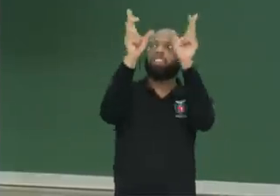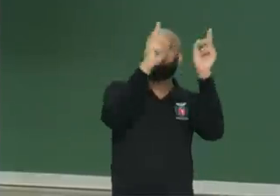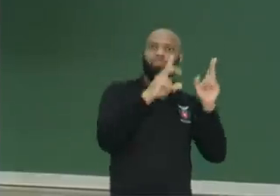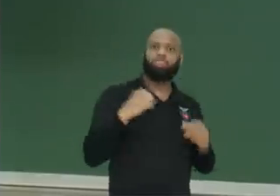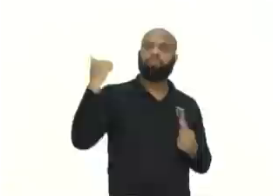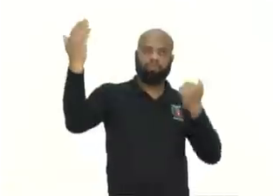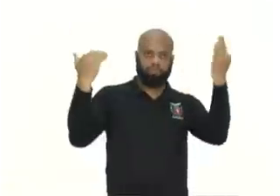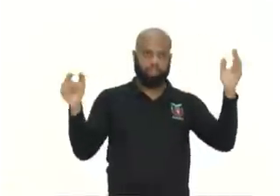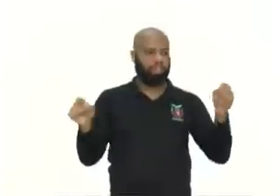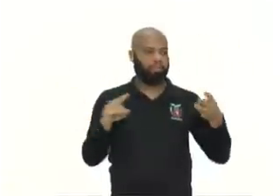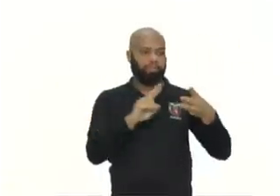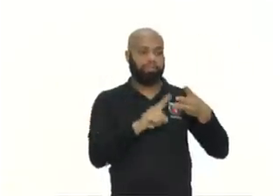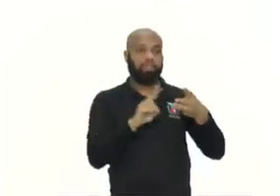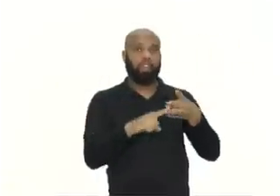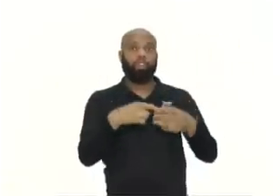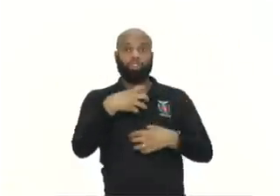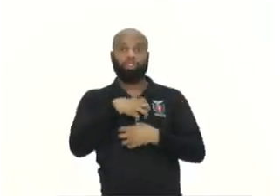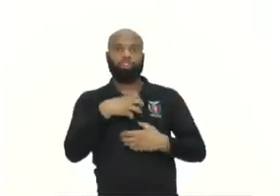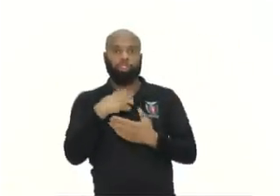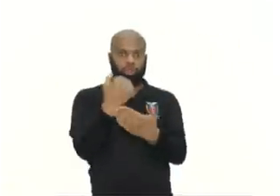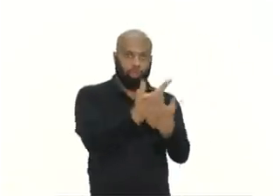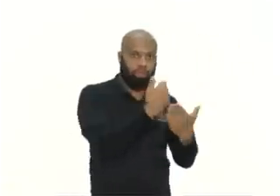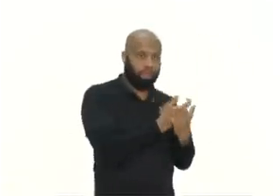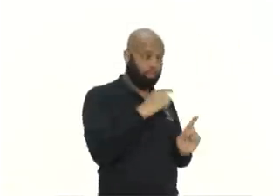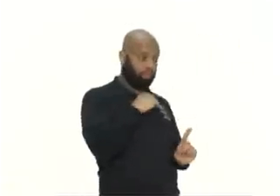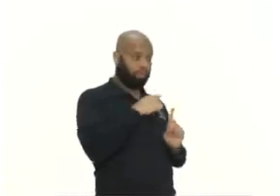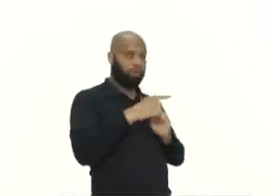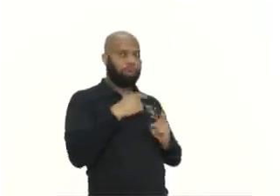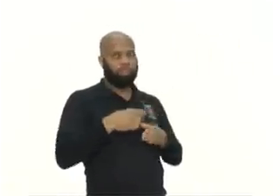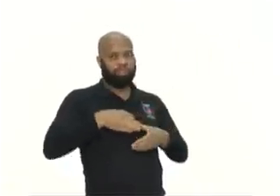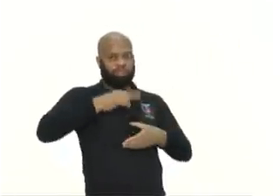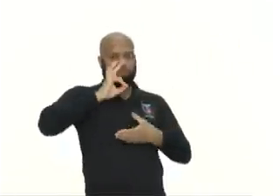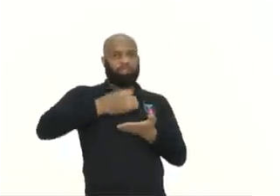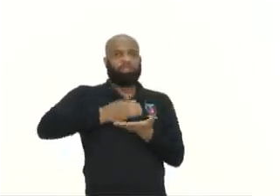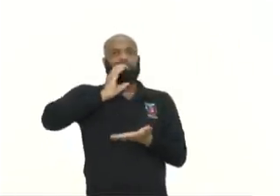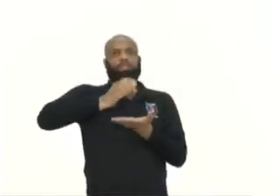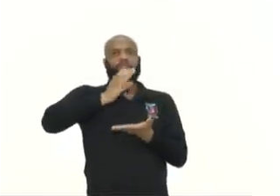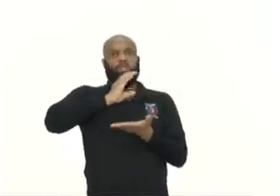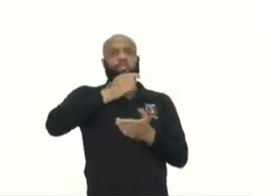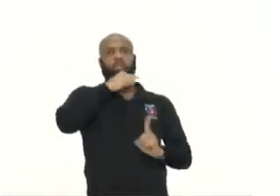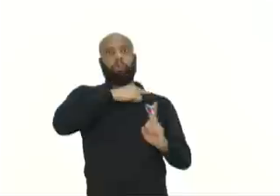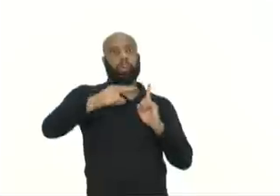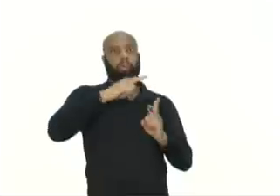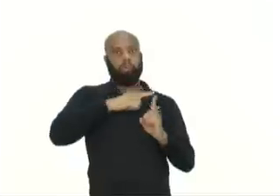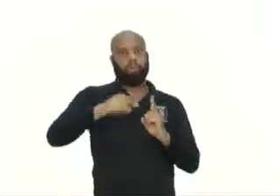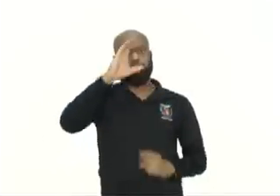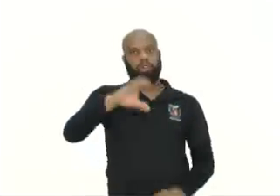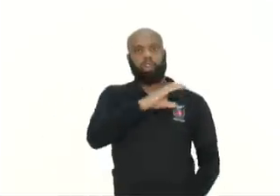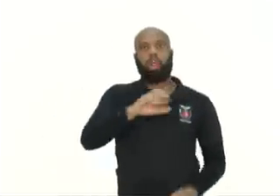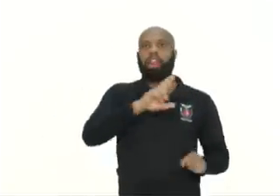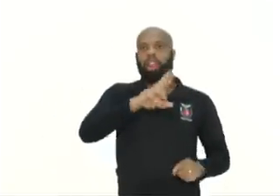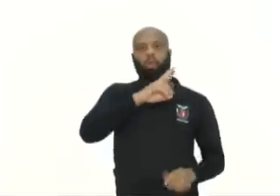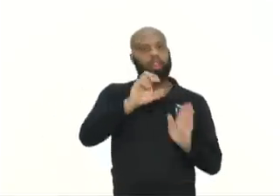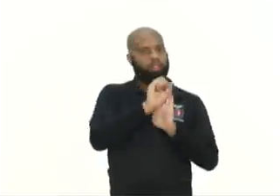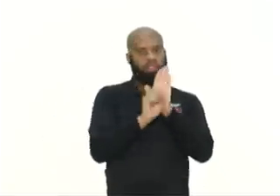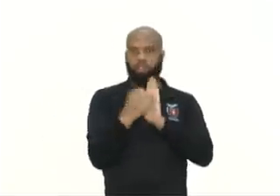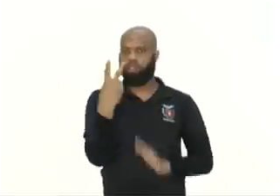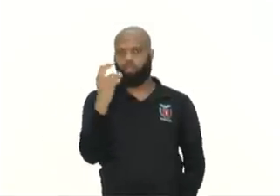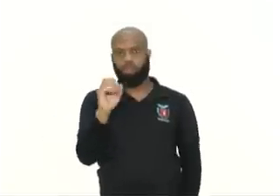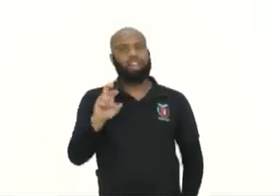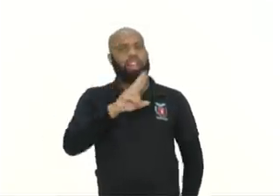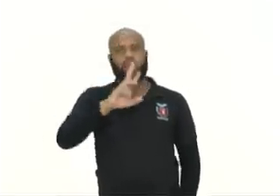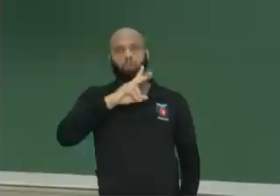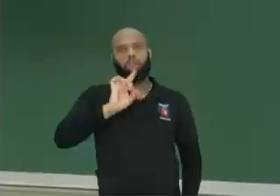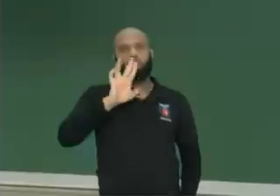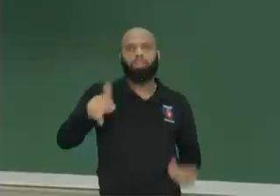internacionais. O consumo da erva mate ela foi proibida pela Igreja Católica, mas não até o século XX, e ele não ficou restrito à região